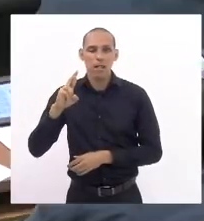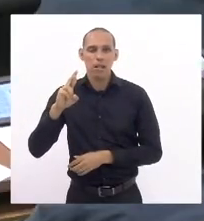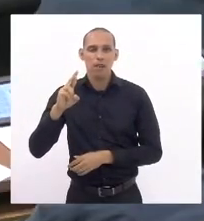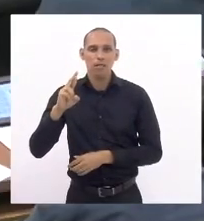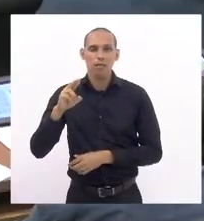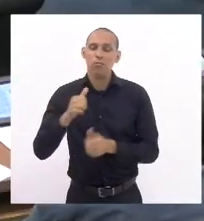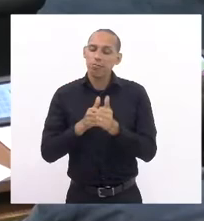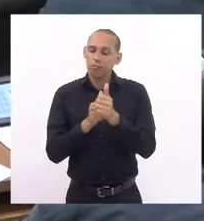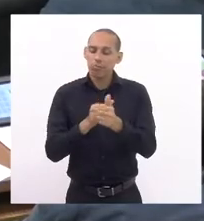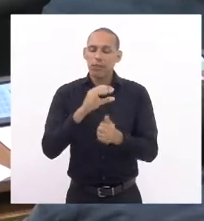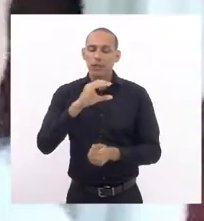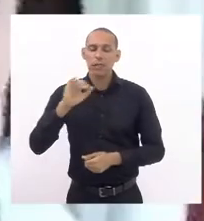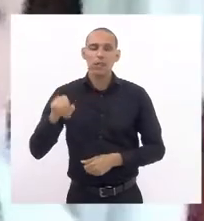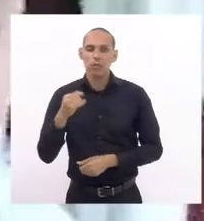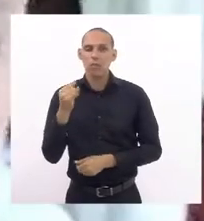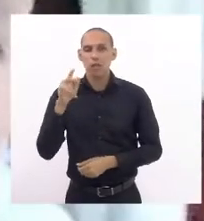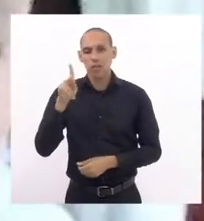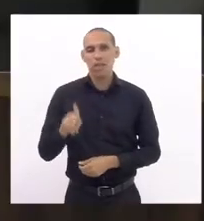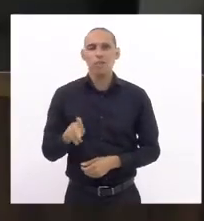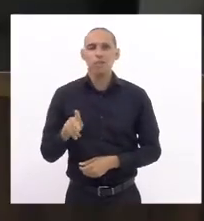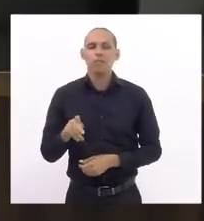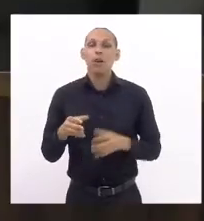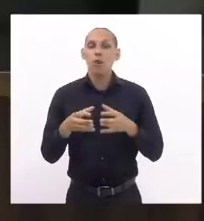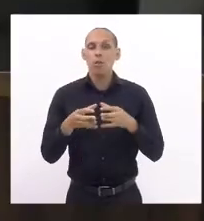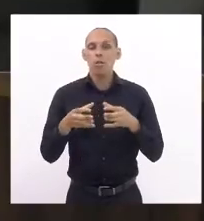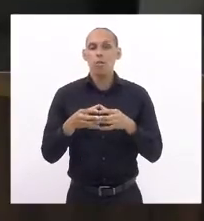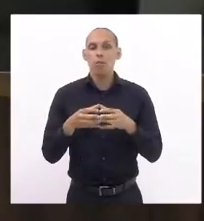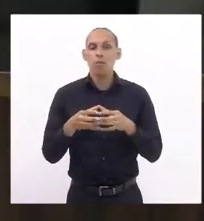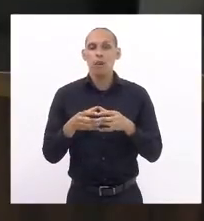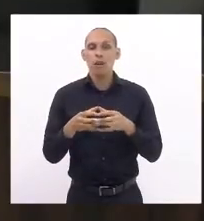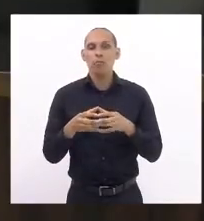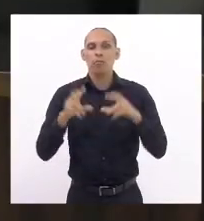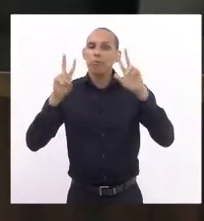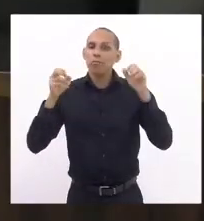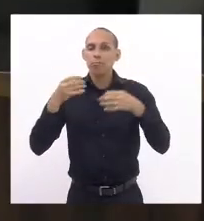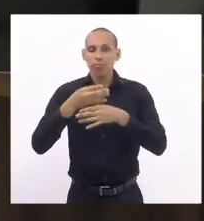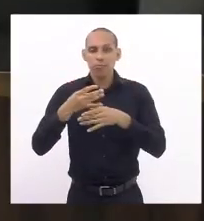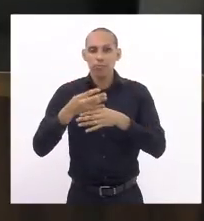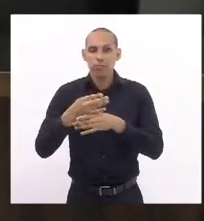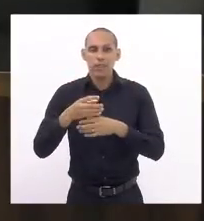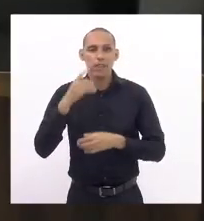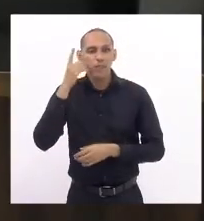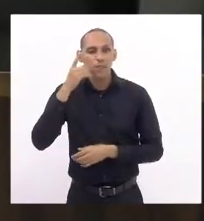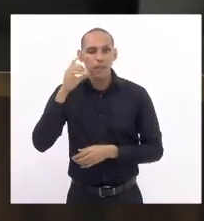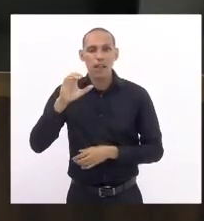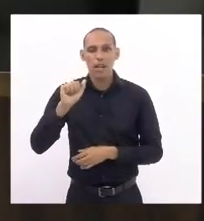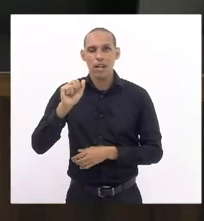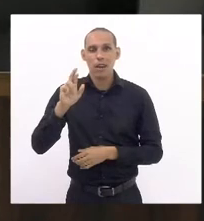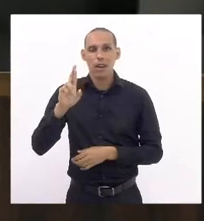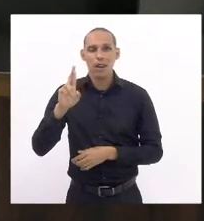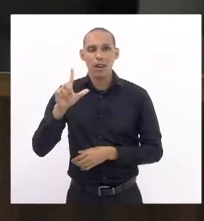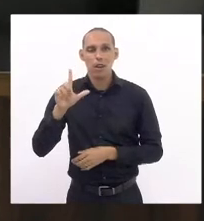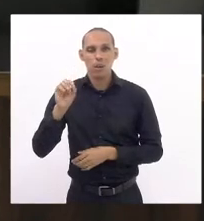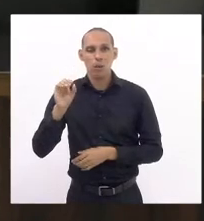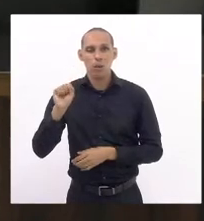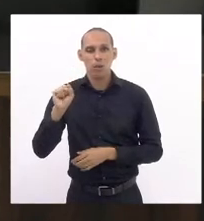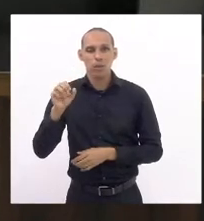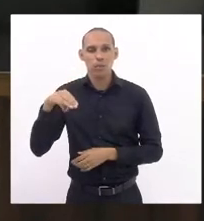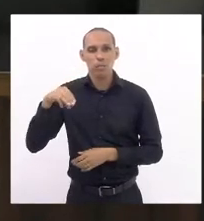Acompanho a CCJ, senhor presidente. Pela Comissão de Assuntos Municipais, deputado Carlos Macedo.